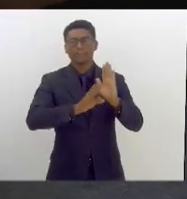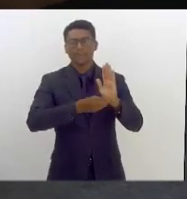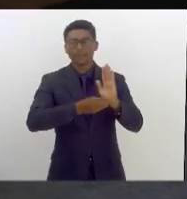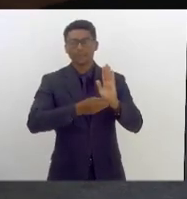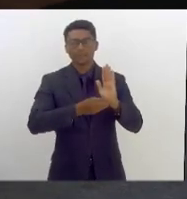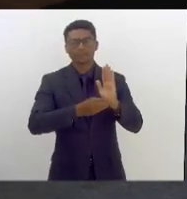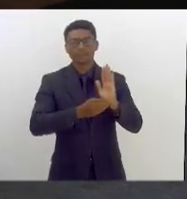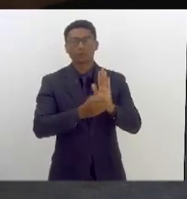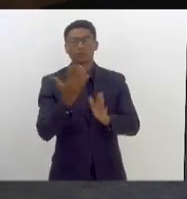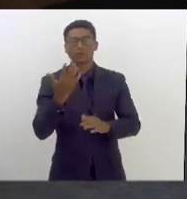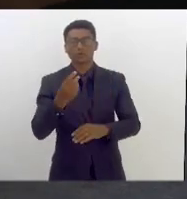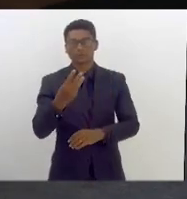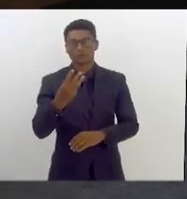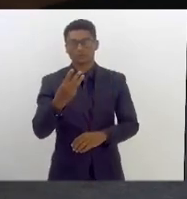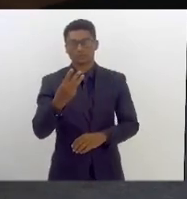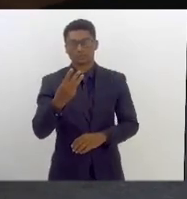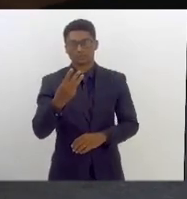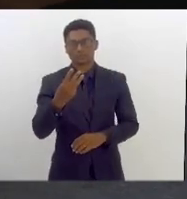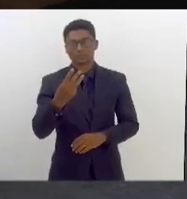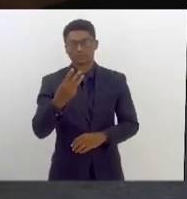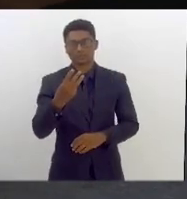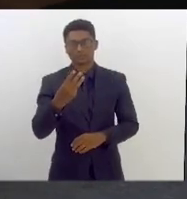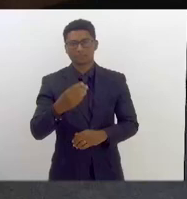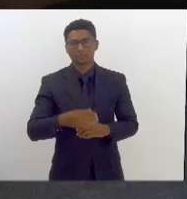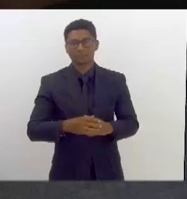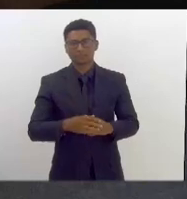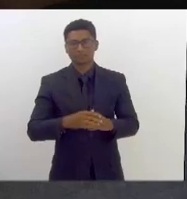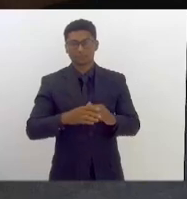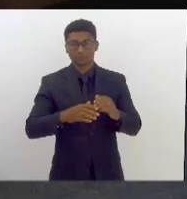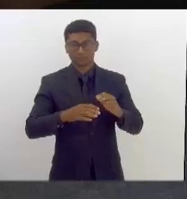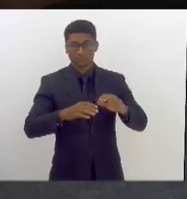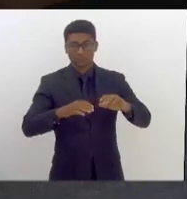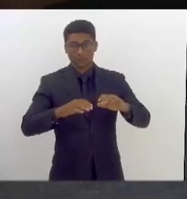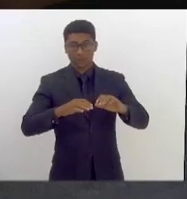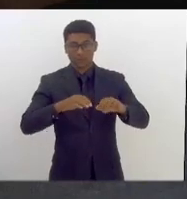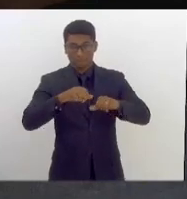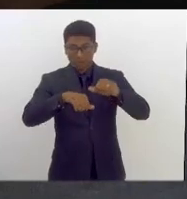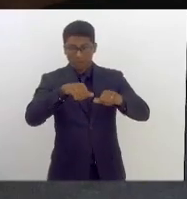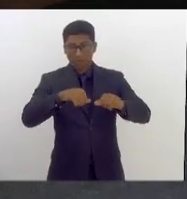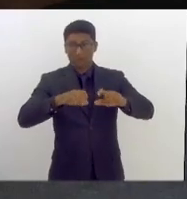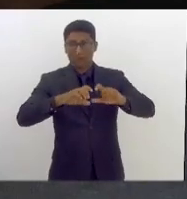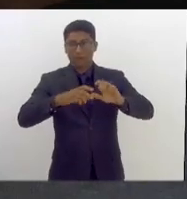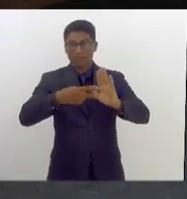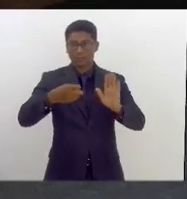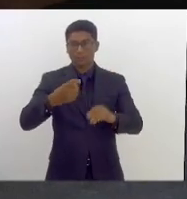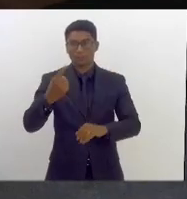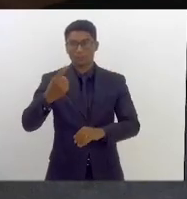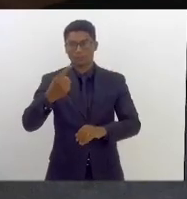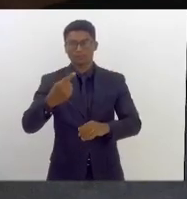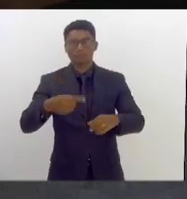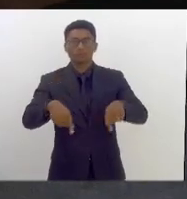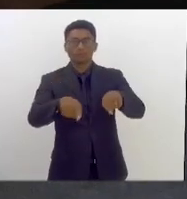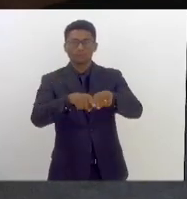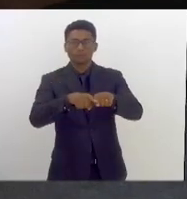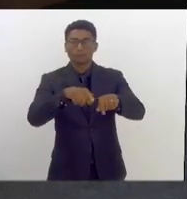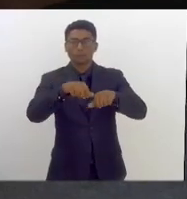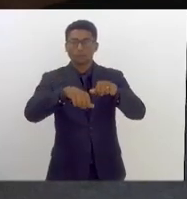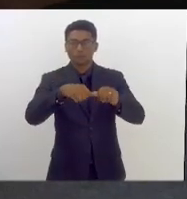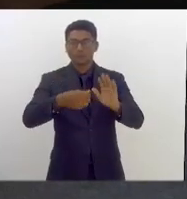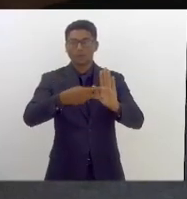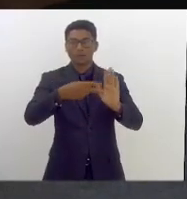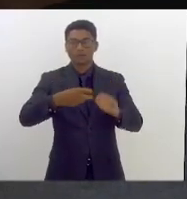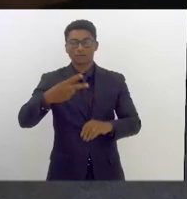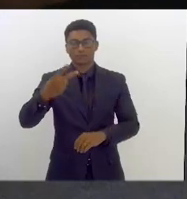três emendas. Emenda modificativa ao artigo 1º, emenda modificativa ao artigo